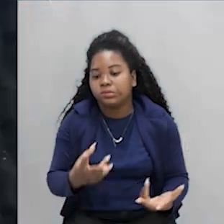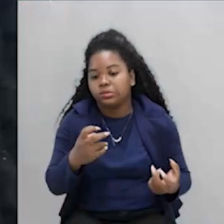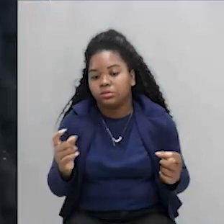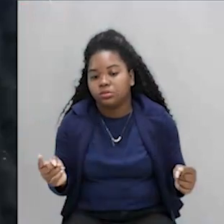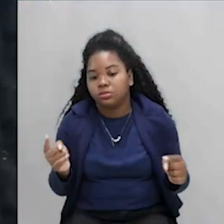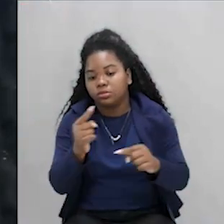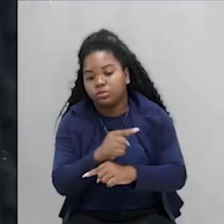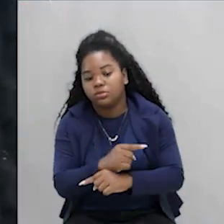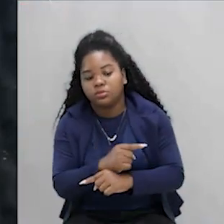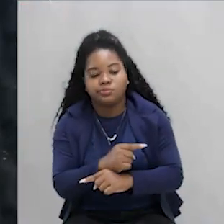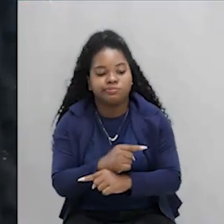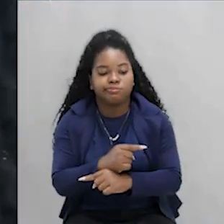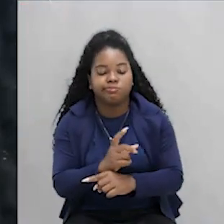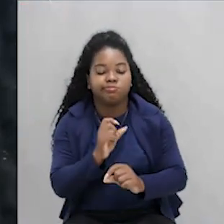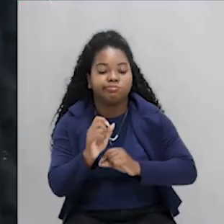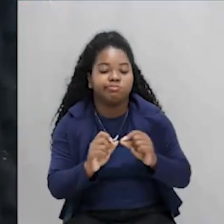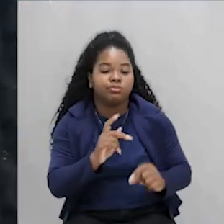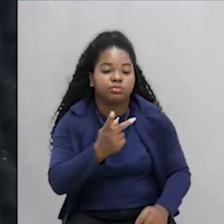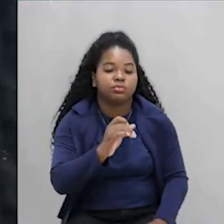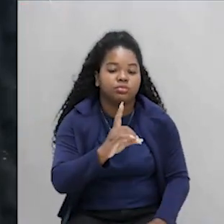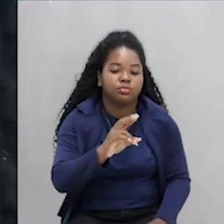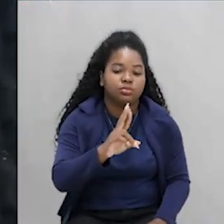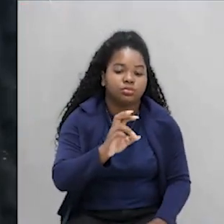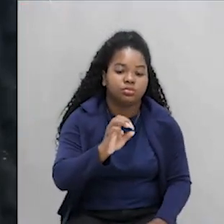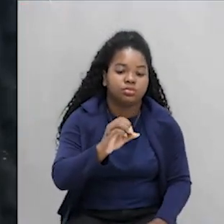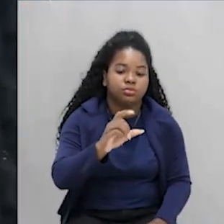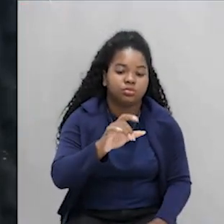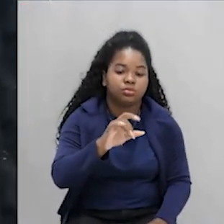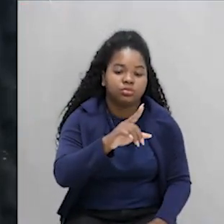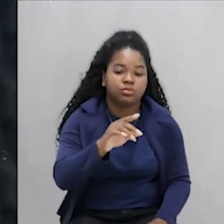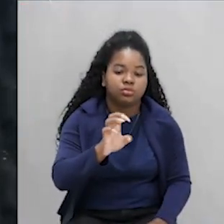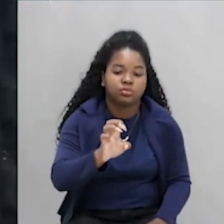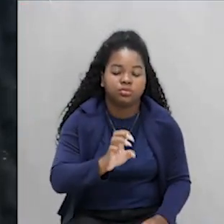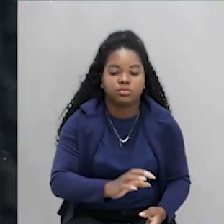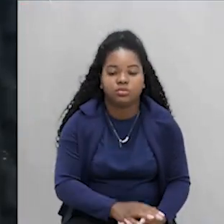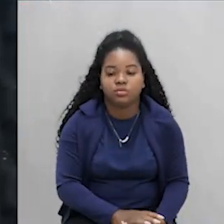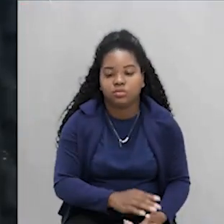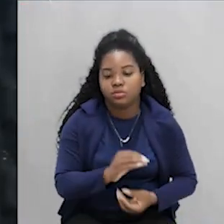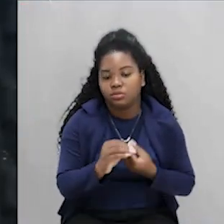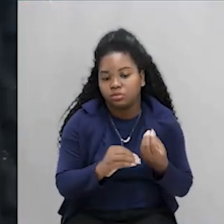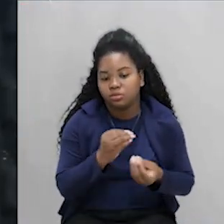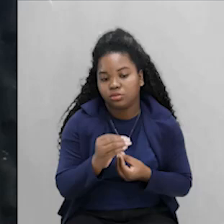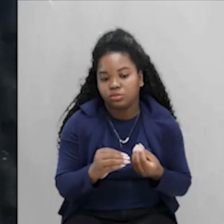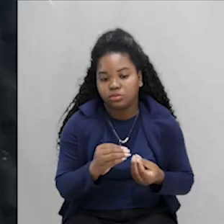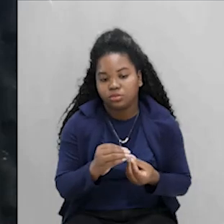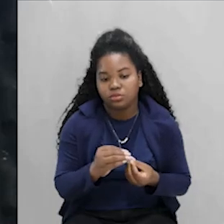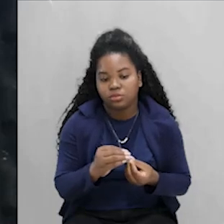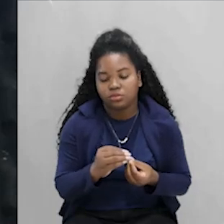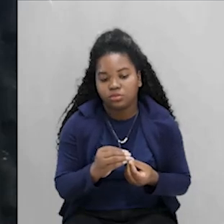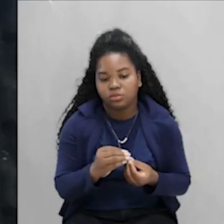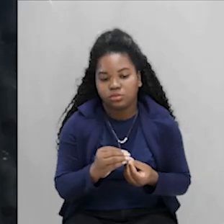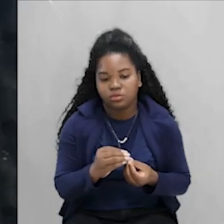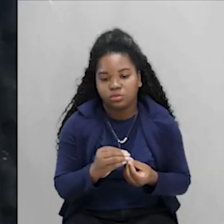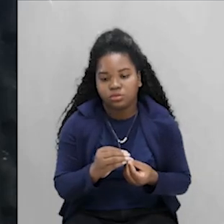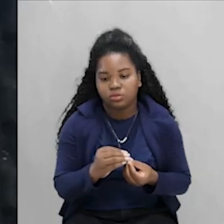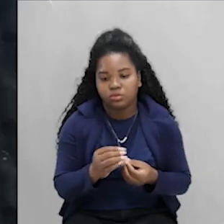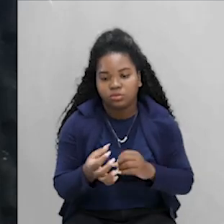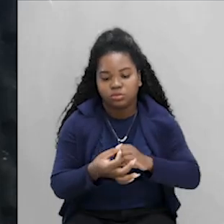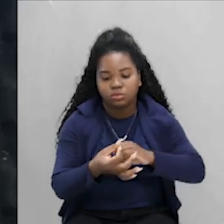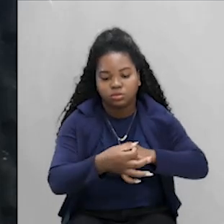forma inversa seria a reação da Hidrólise certo a Hidrólise é a reação com a molécula de água